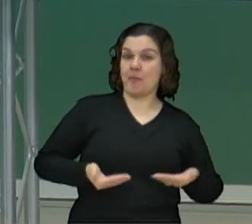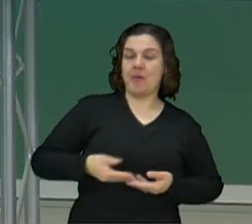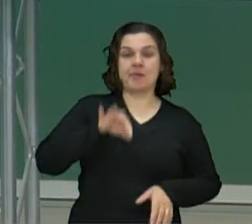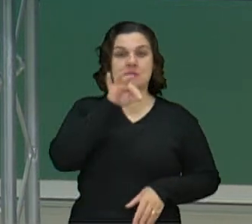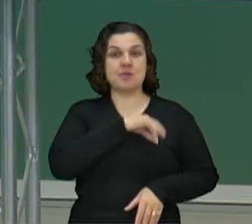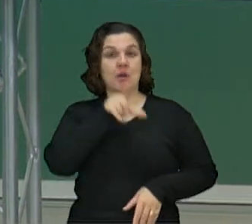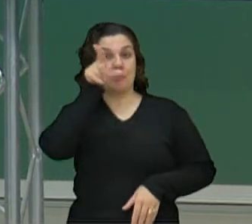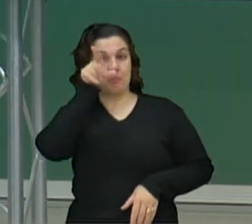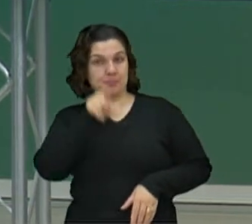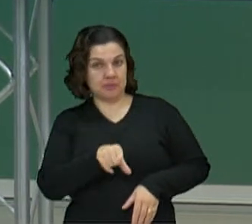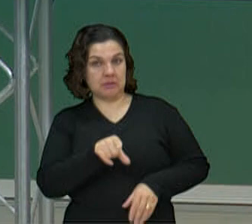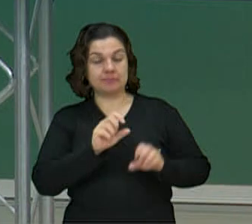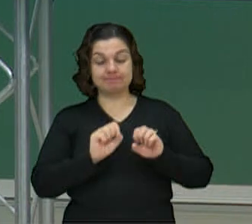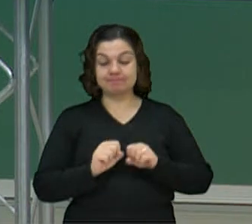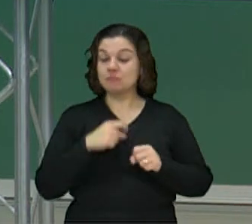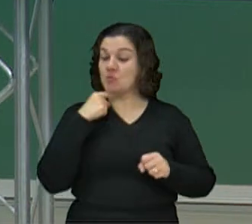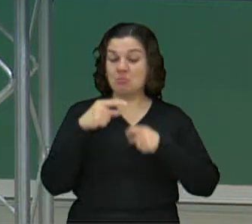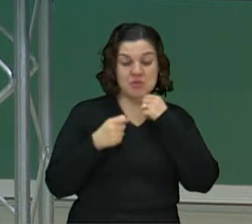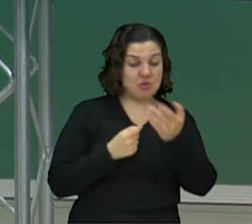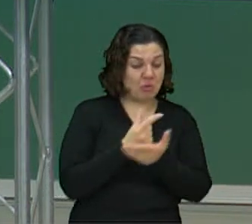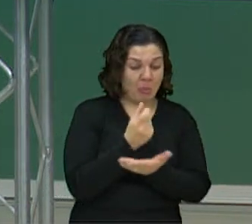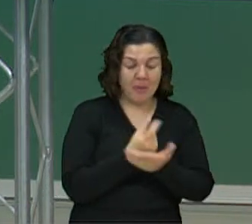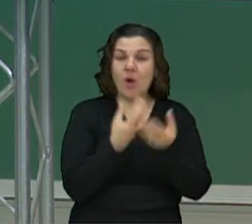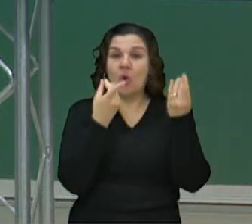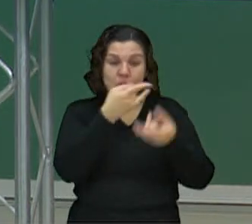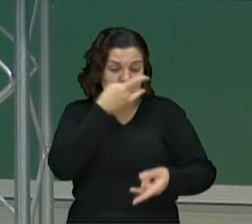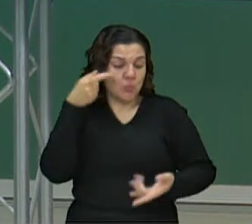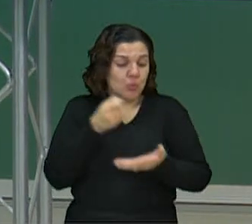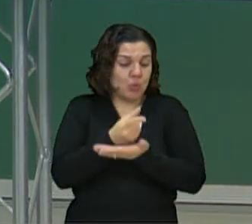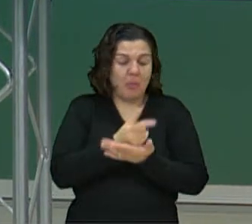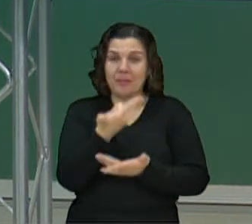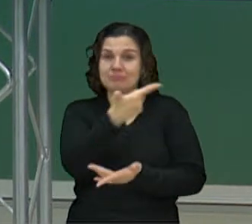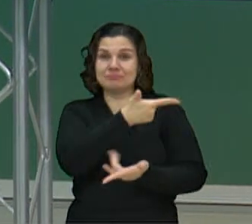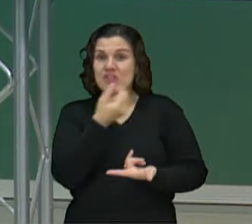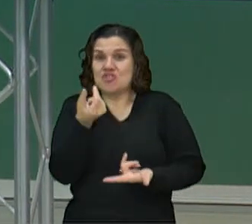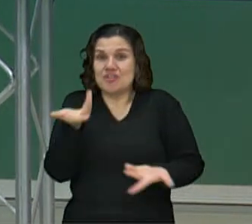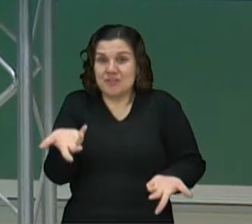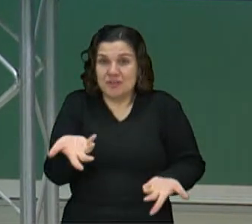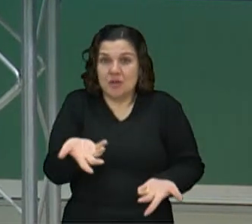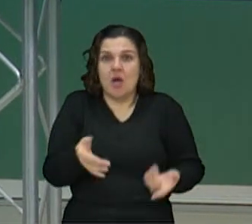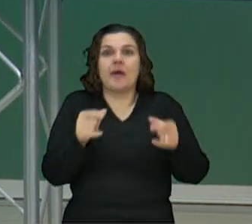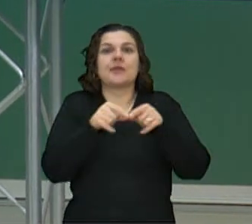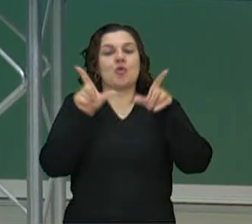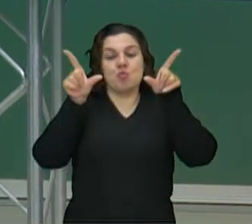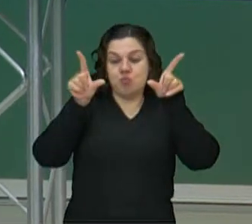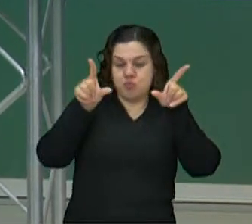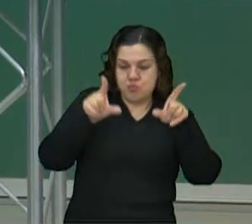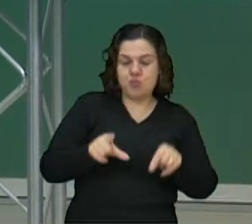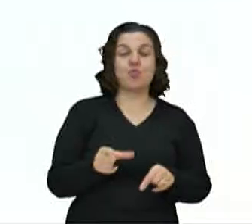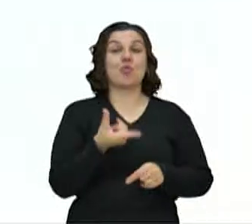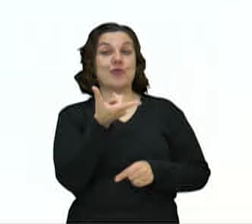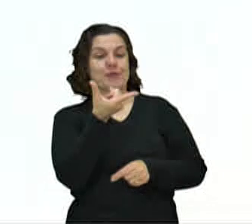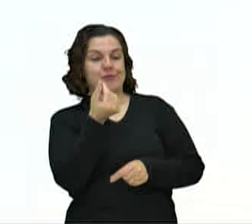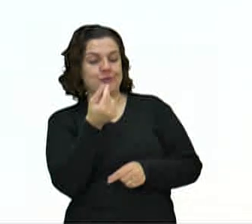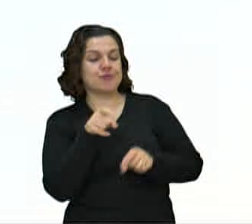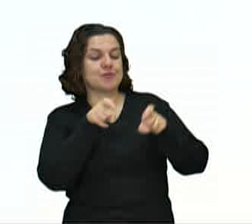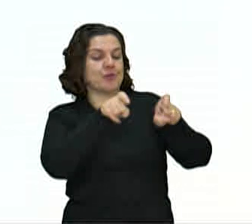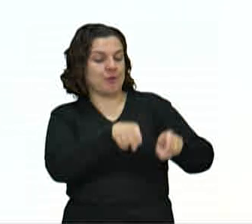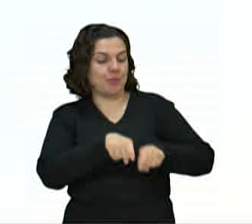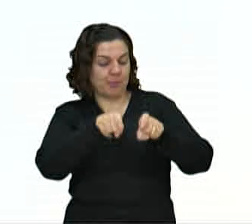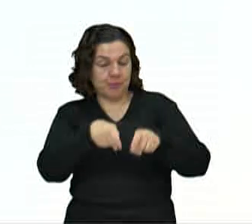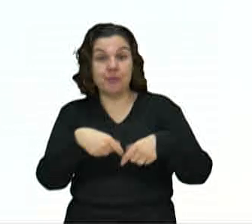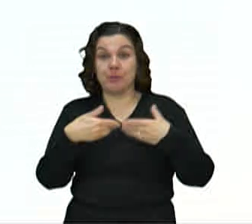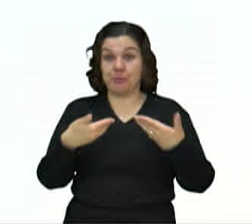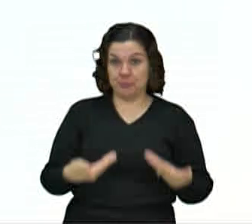menos tinham seu poder de consumo diminuído. Queda nos preços dos produtos agrícolas, então uma crise